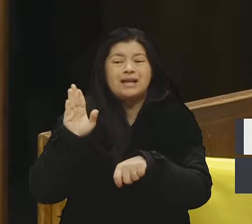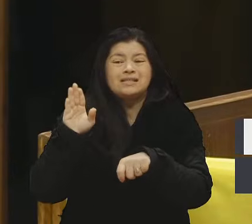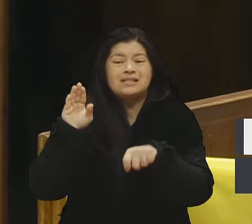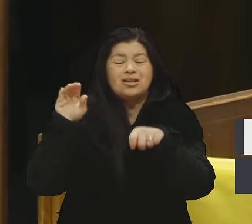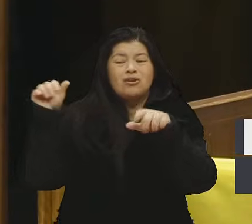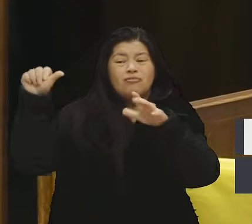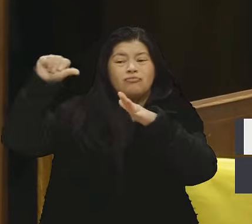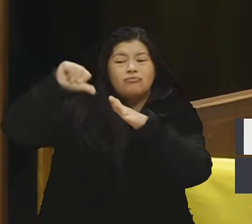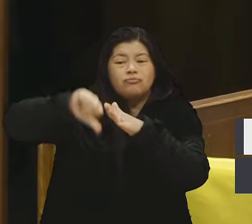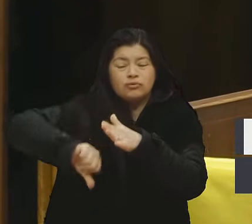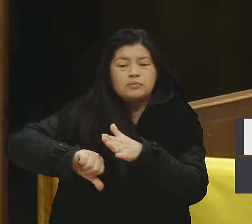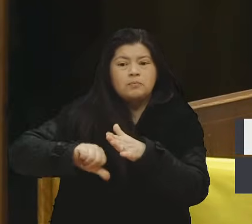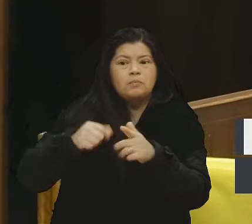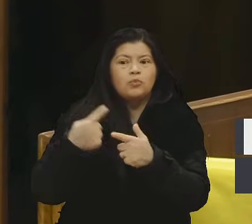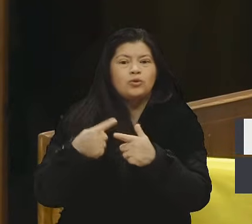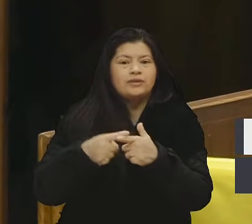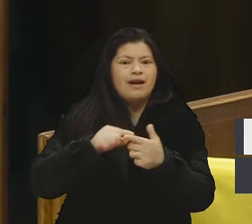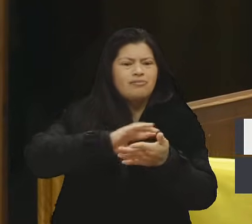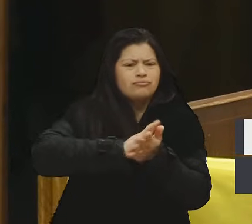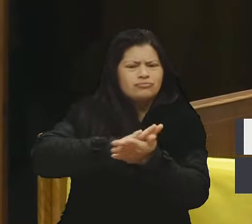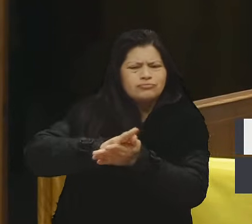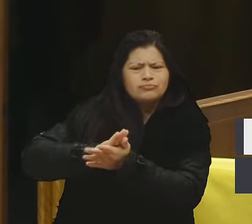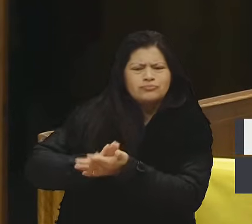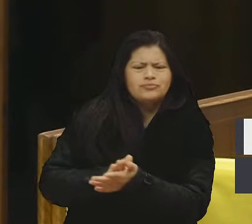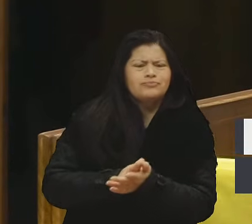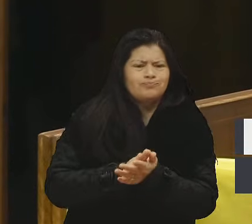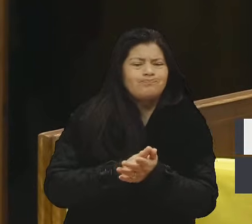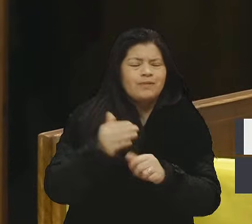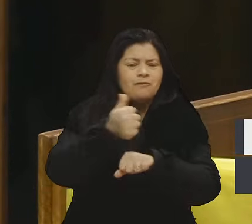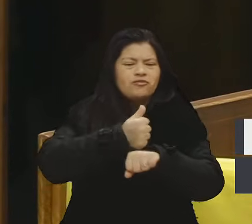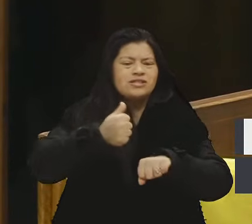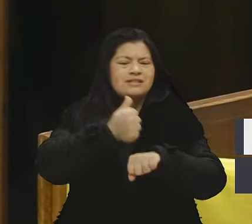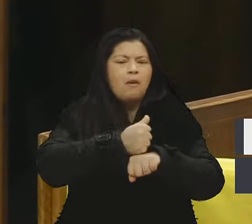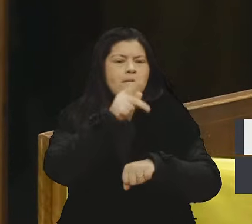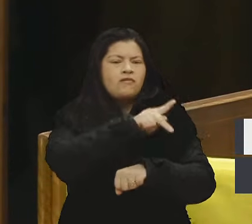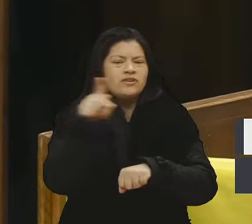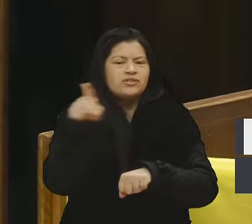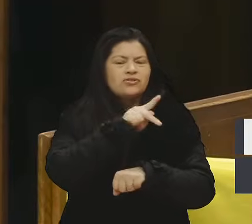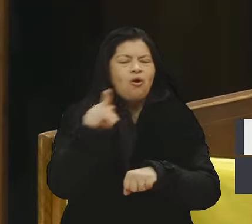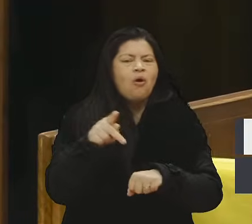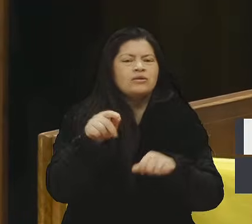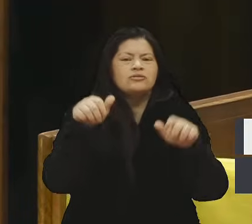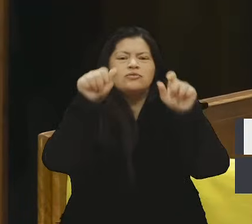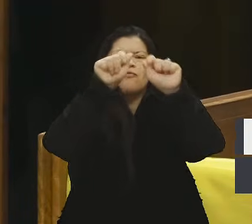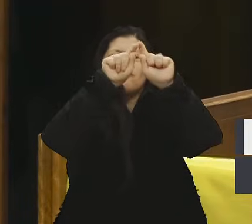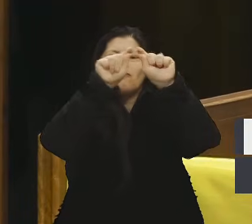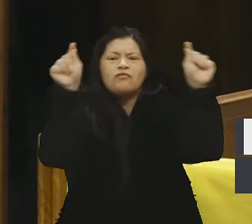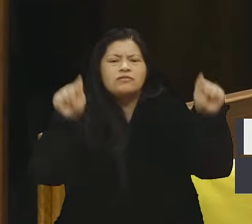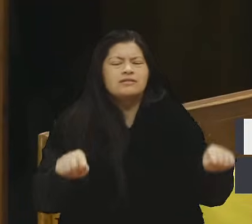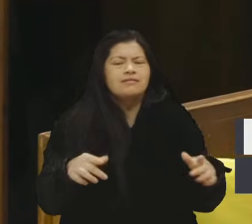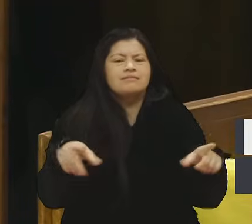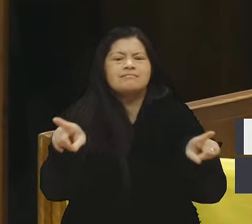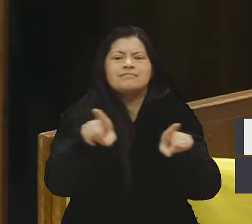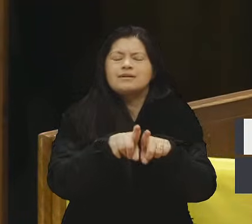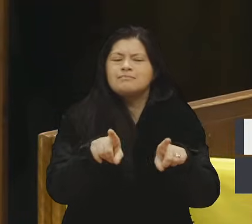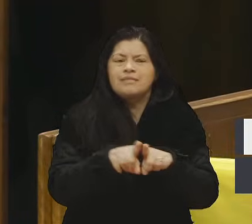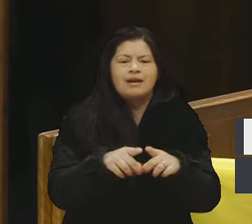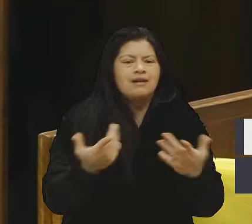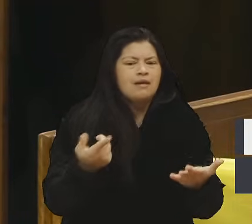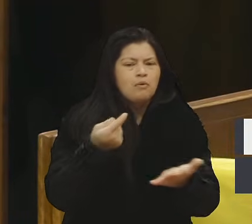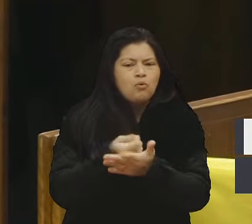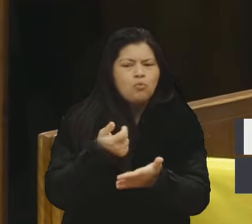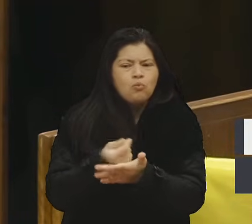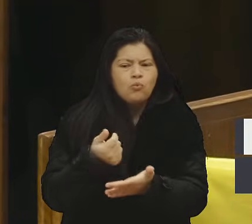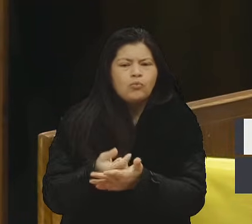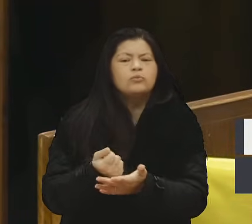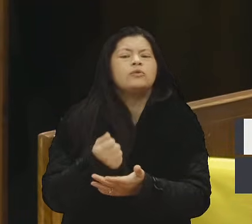desmerecida, porque ele destruiu as nossas carreiras de professores, as carreiras de funcionários, e impôs pagamento de